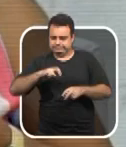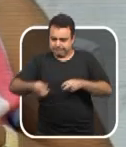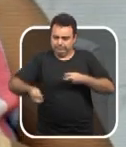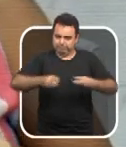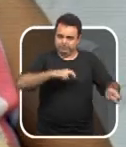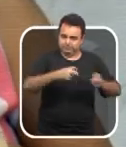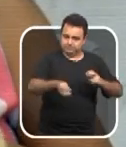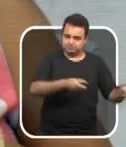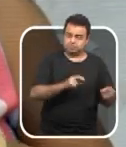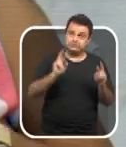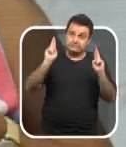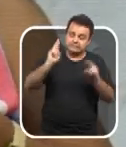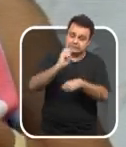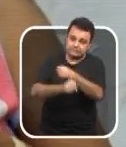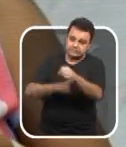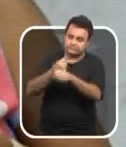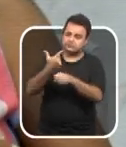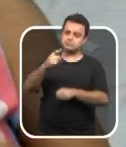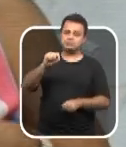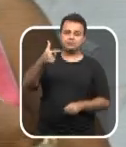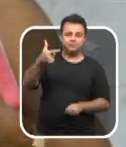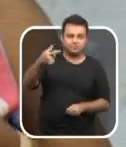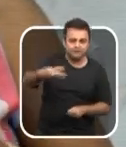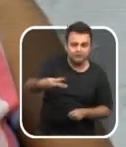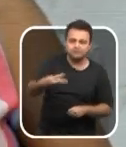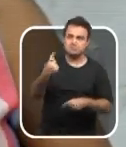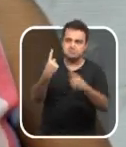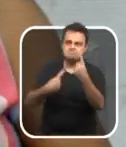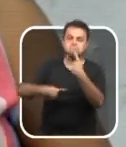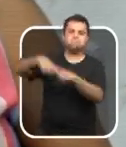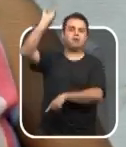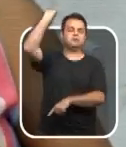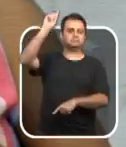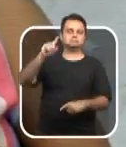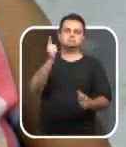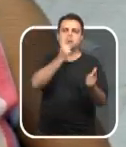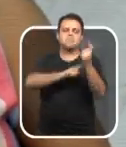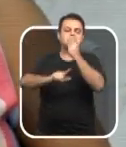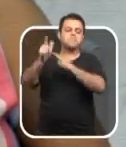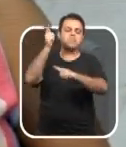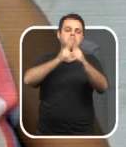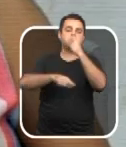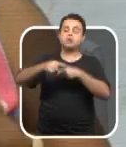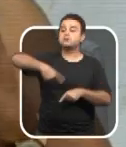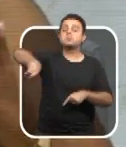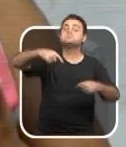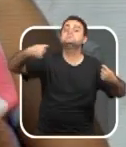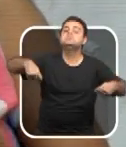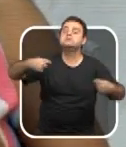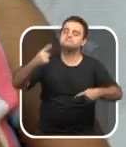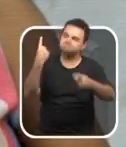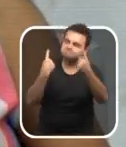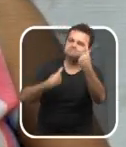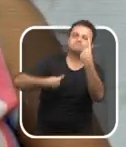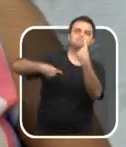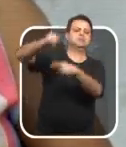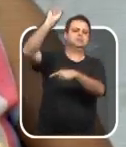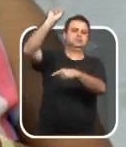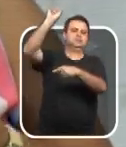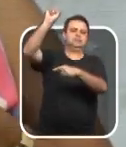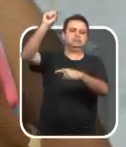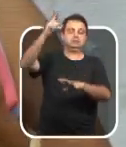que 2023 seja um ano de muitas realizações, de superação, porque é isso que nós temos que ser, superar a cada